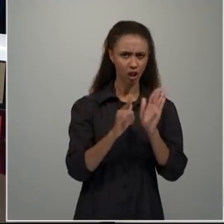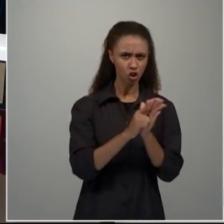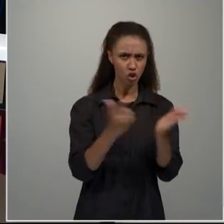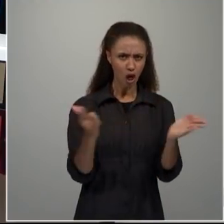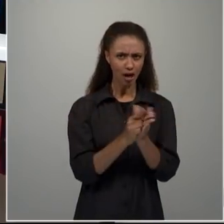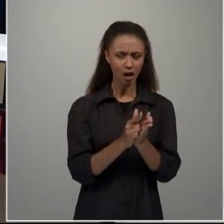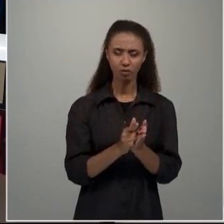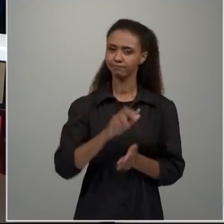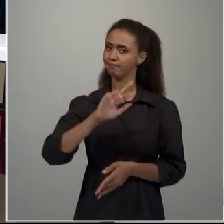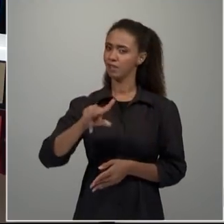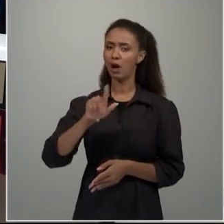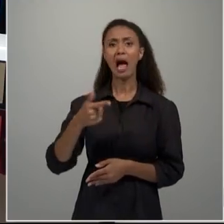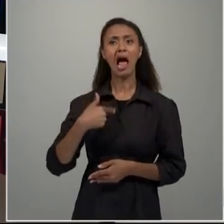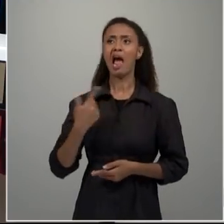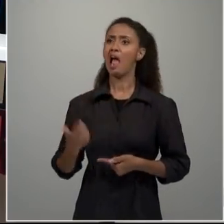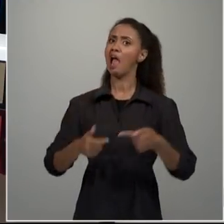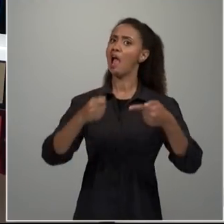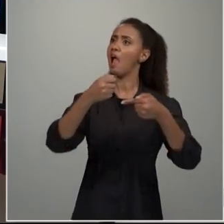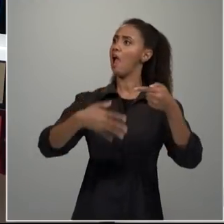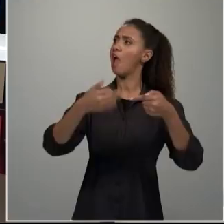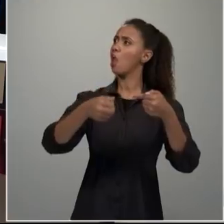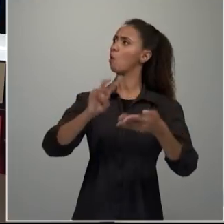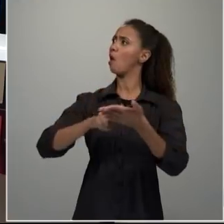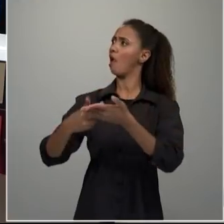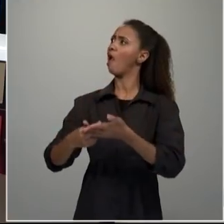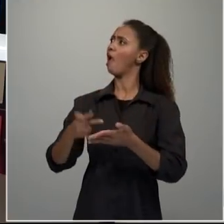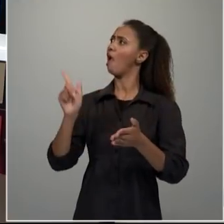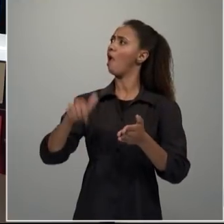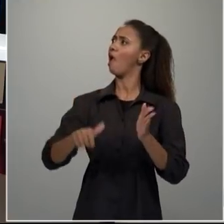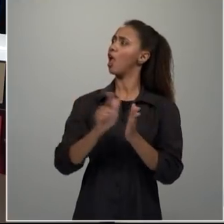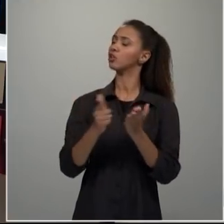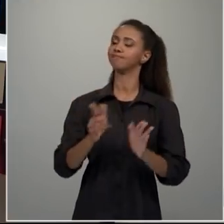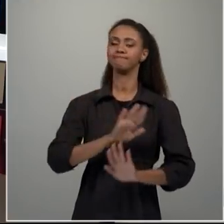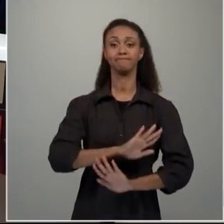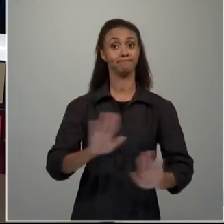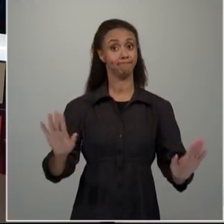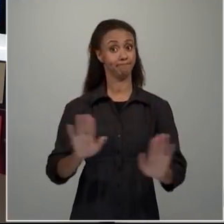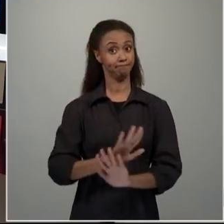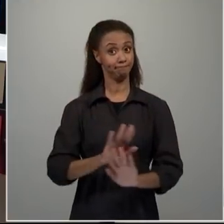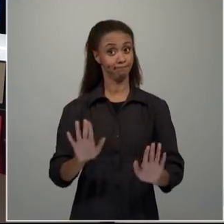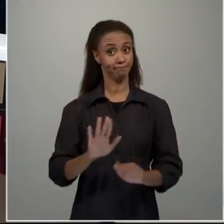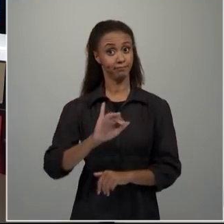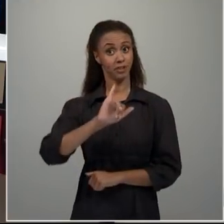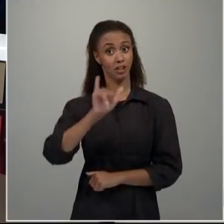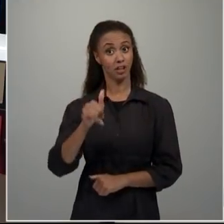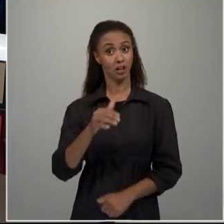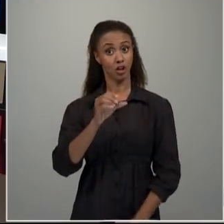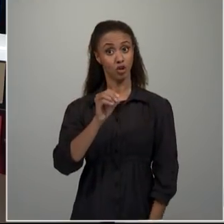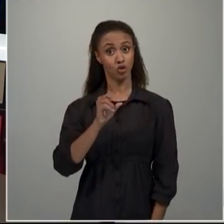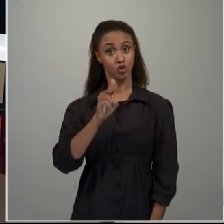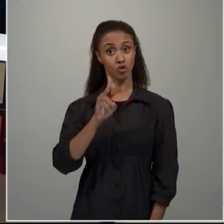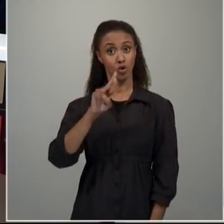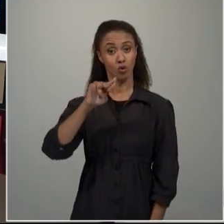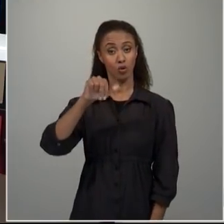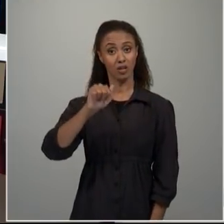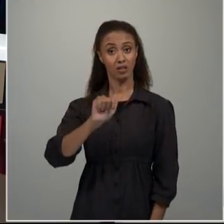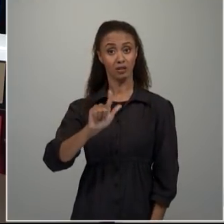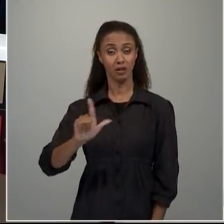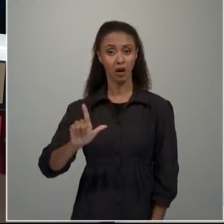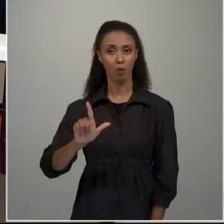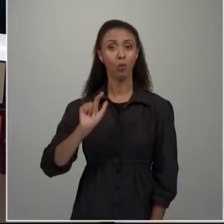mas eu fui no produtores que o jornal não é jornal o jornal não é um periódico acadêmico